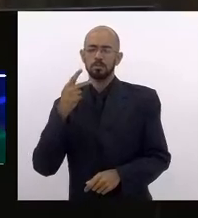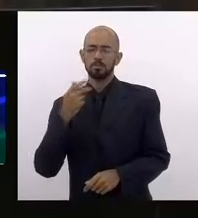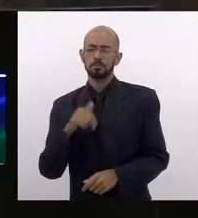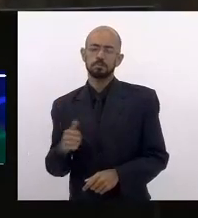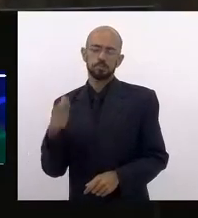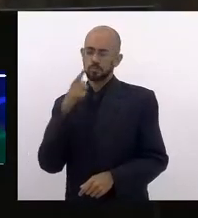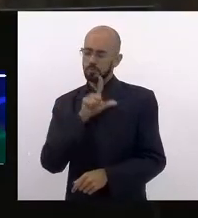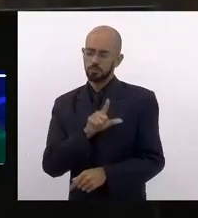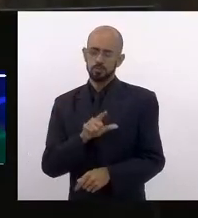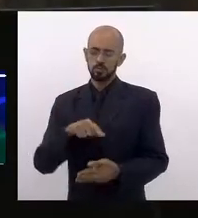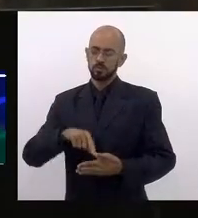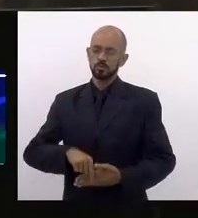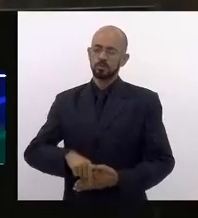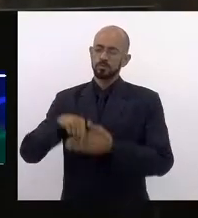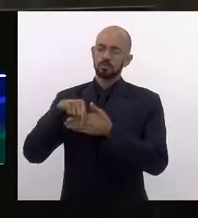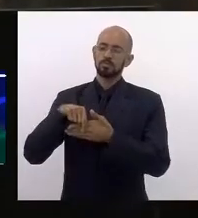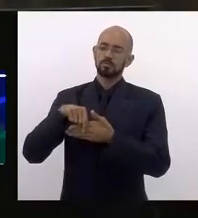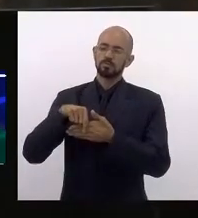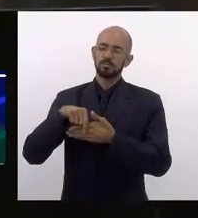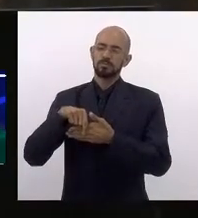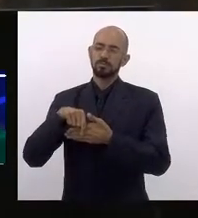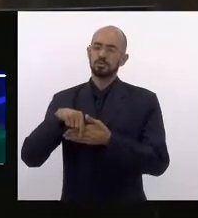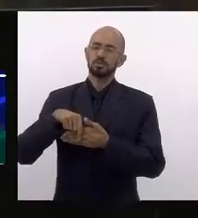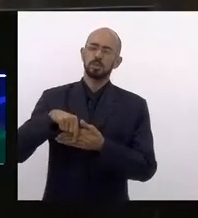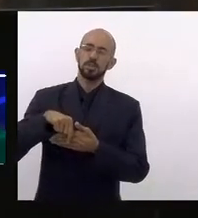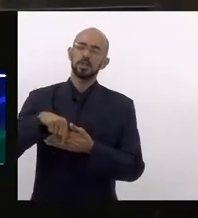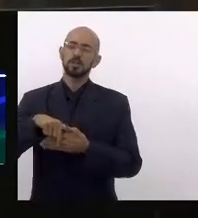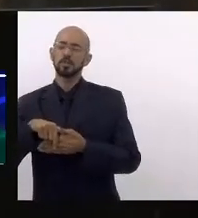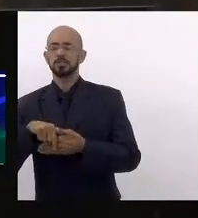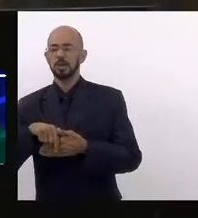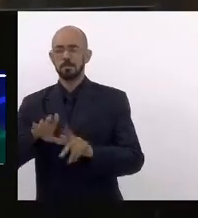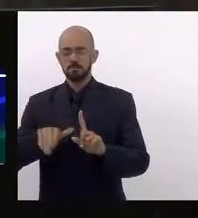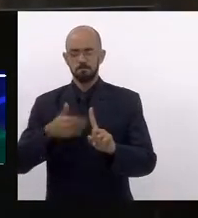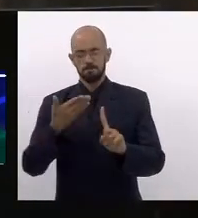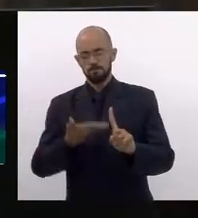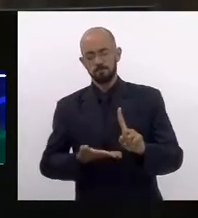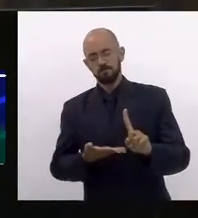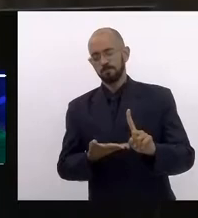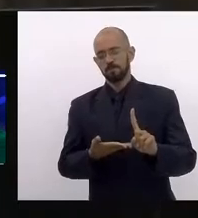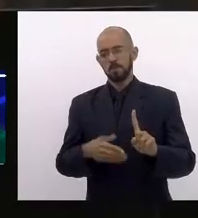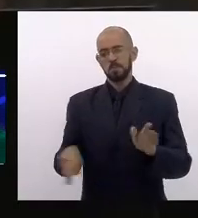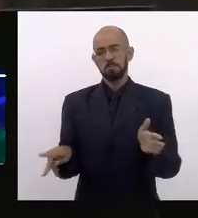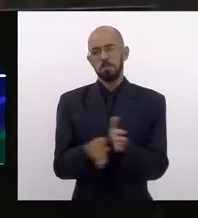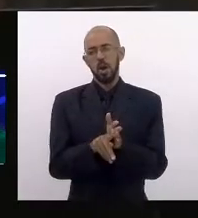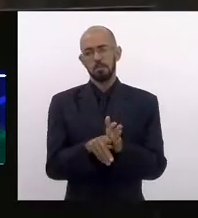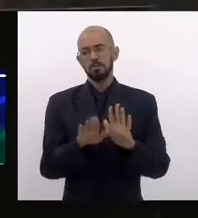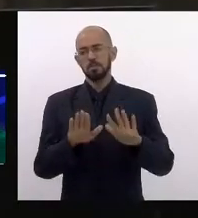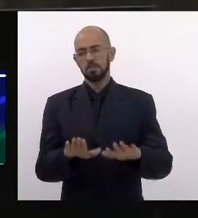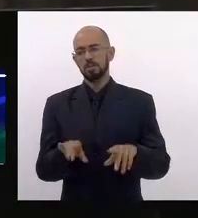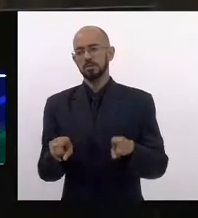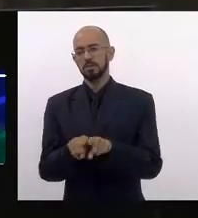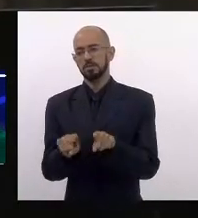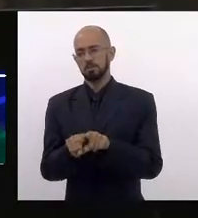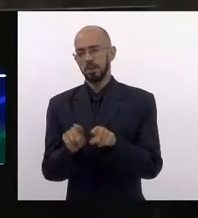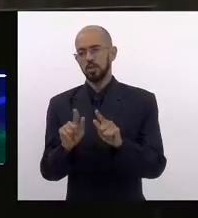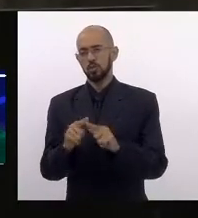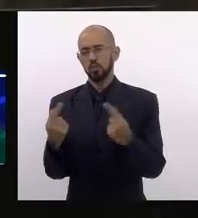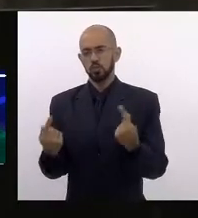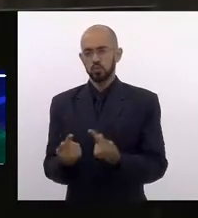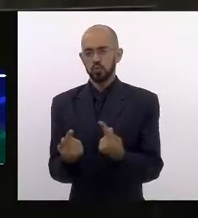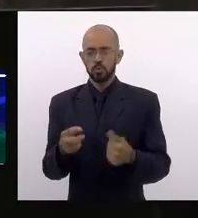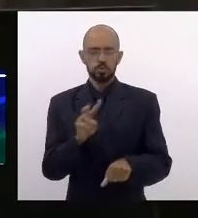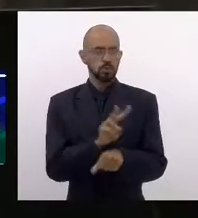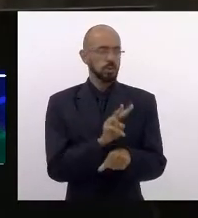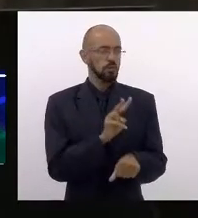seus privilégios. Privilégio não só os seus próprios, mas também privilégio dos grupos que